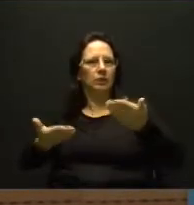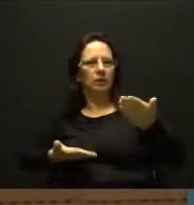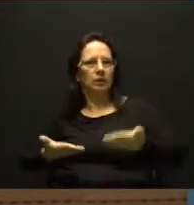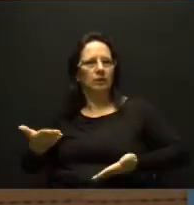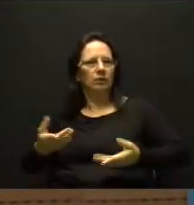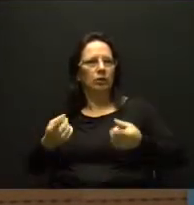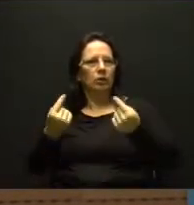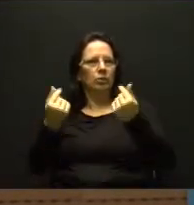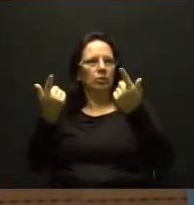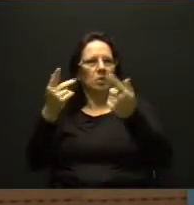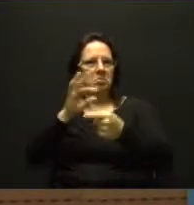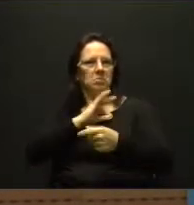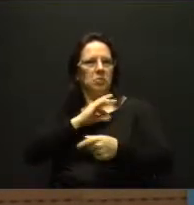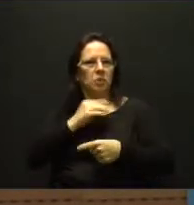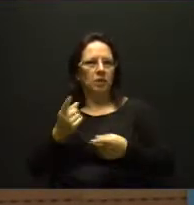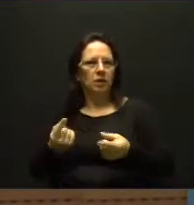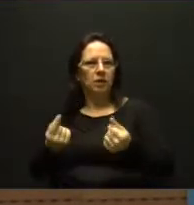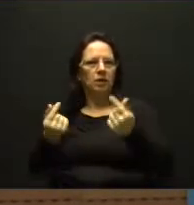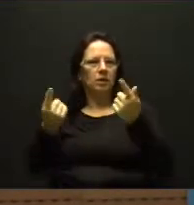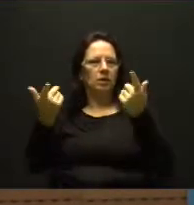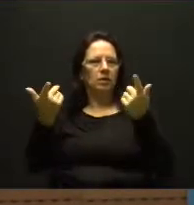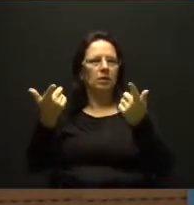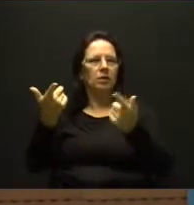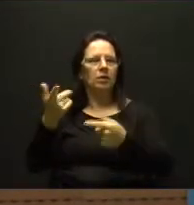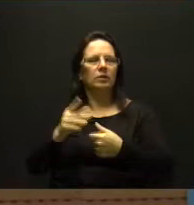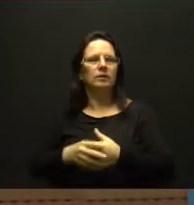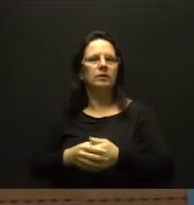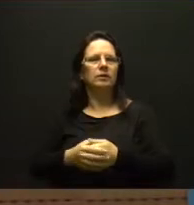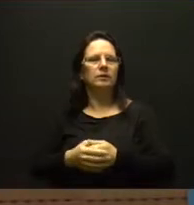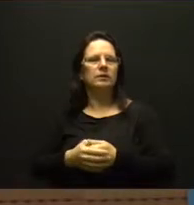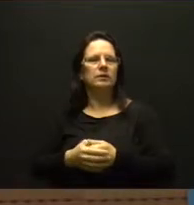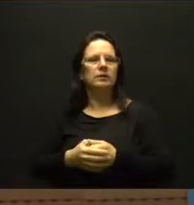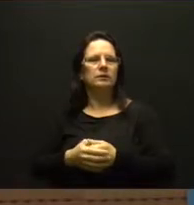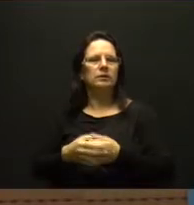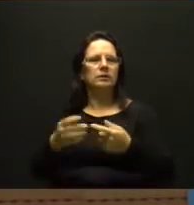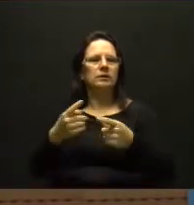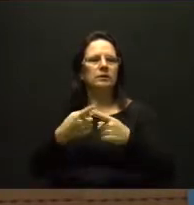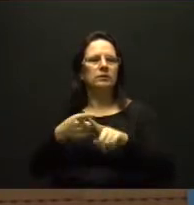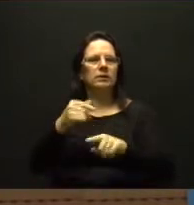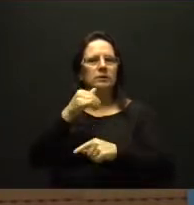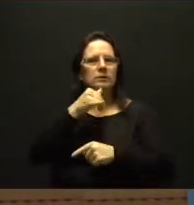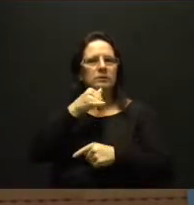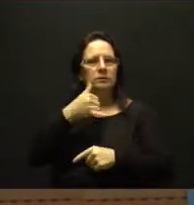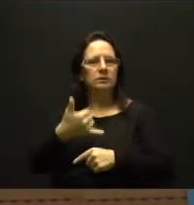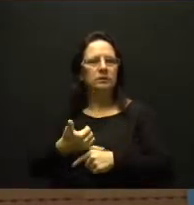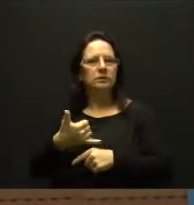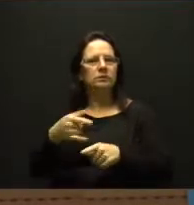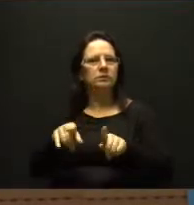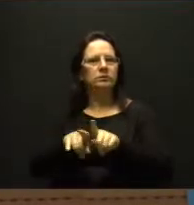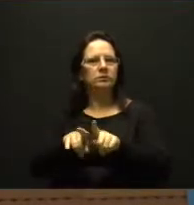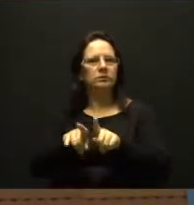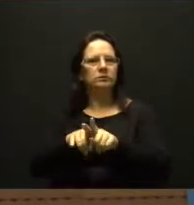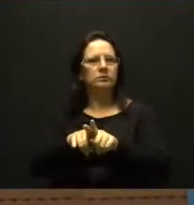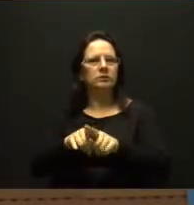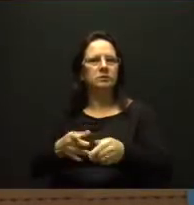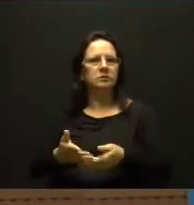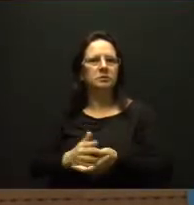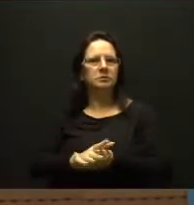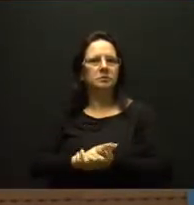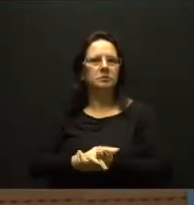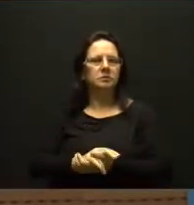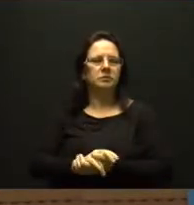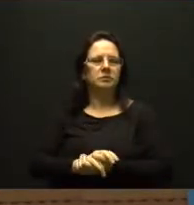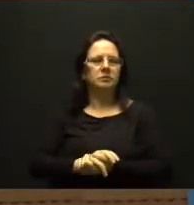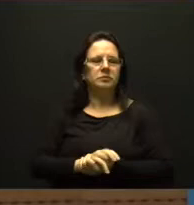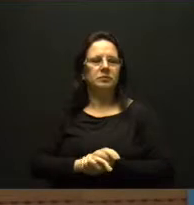remunerados polícia militar corpo de bombeiros polícia civil infelizmente é uma mazela que decorre do que maior que a